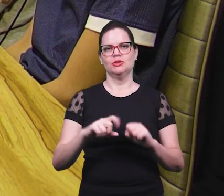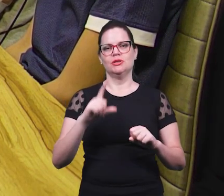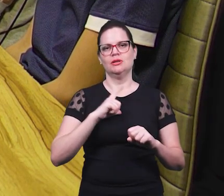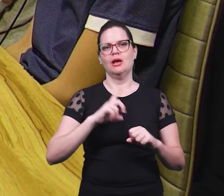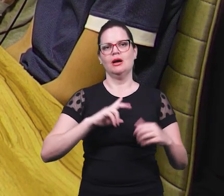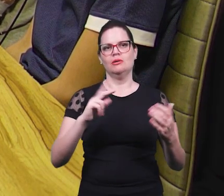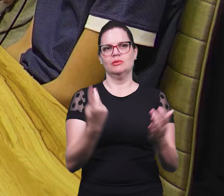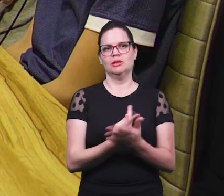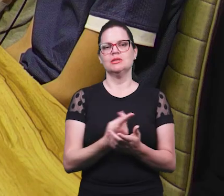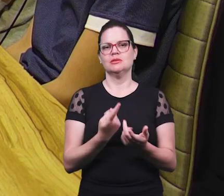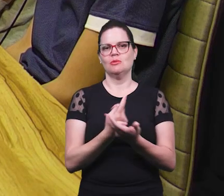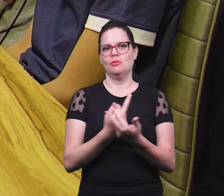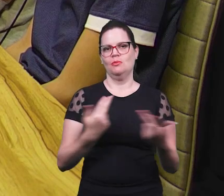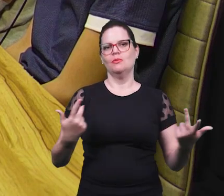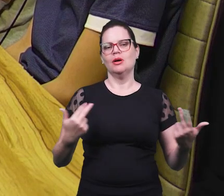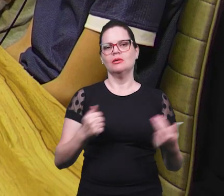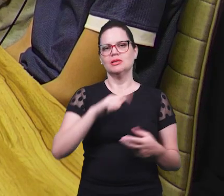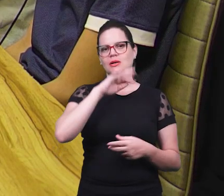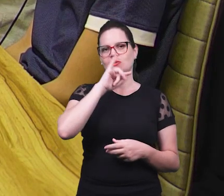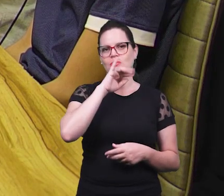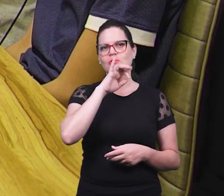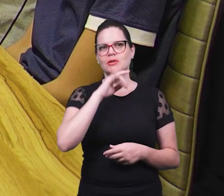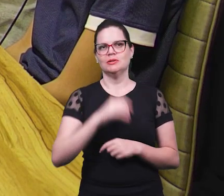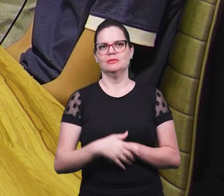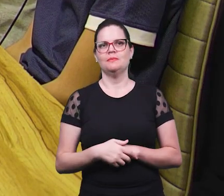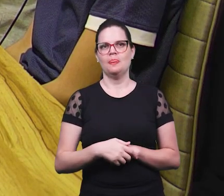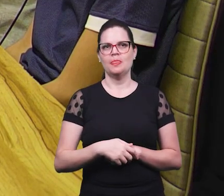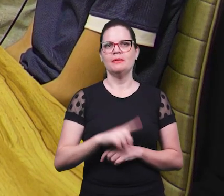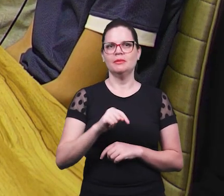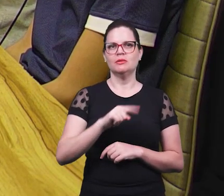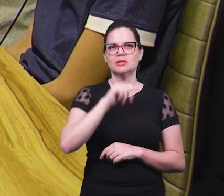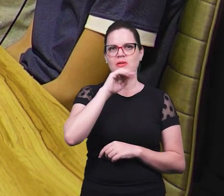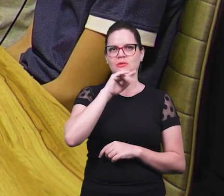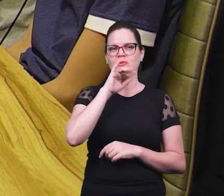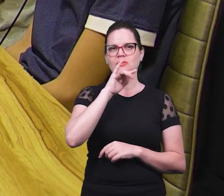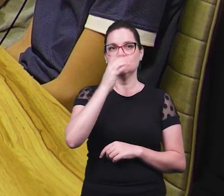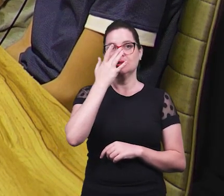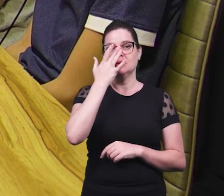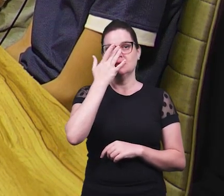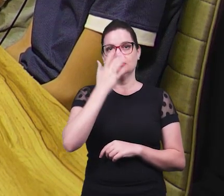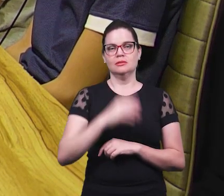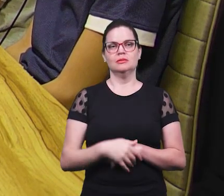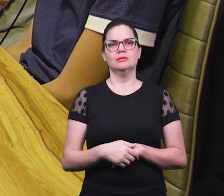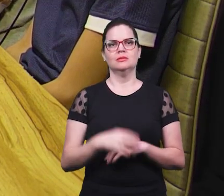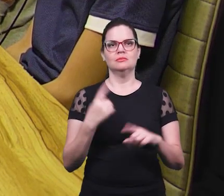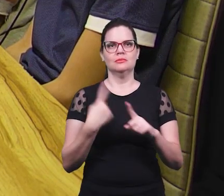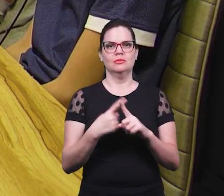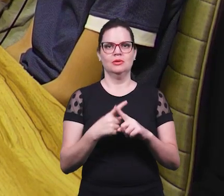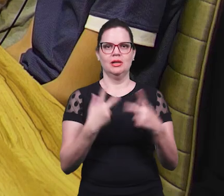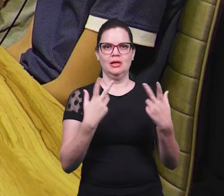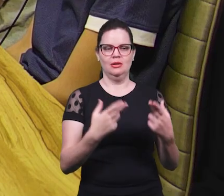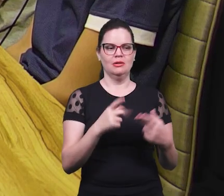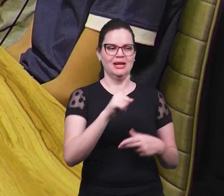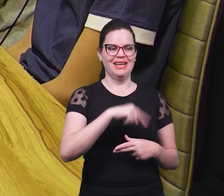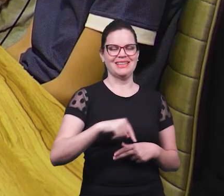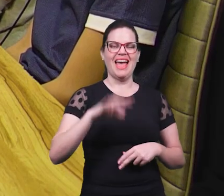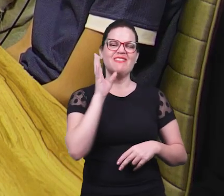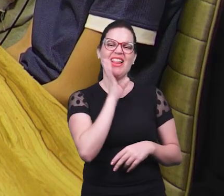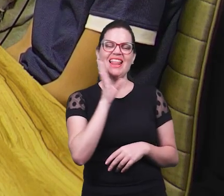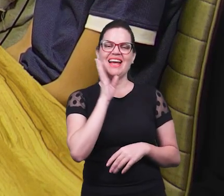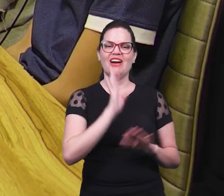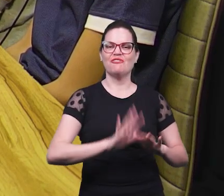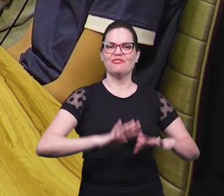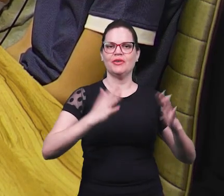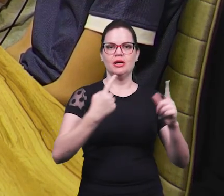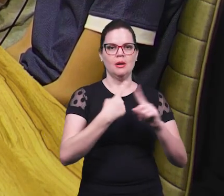às vezes, alguma coisa comigo, sabe? Alguma coisa bem ruim, não é? Porque aquilo que eles falaram que foi bom, tudo bem,